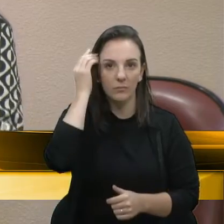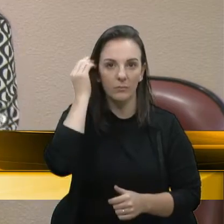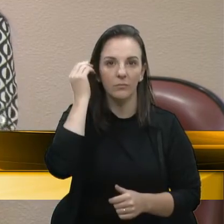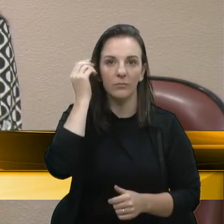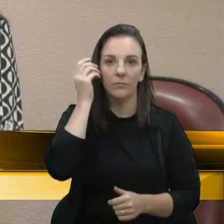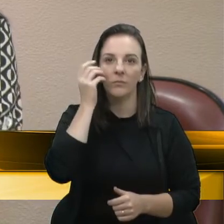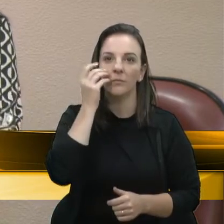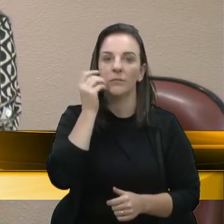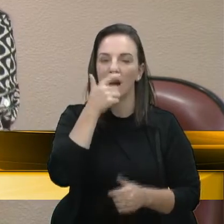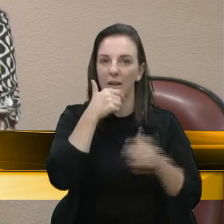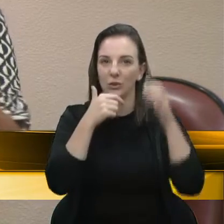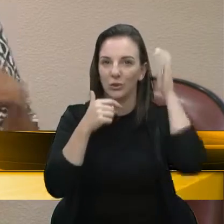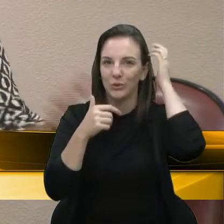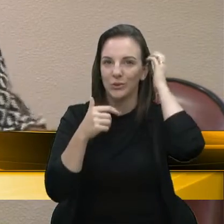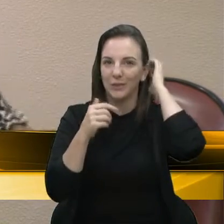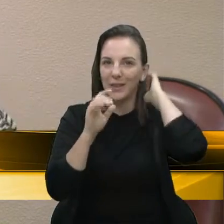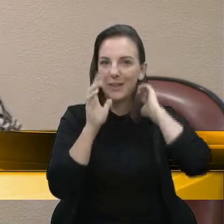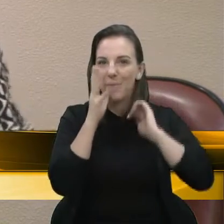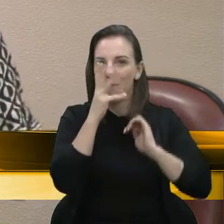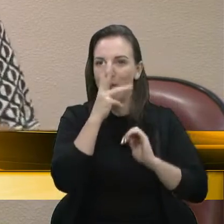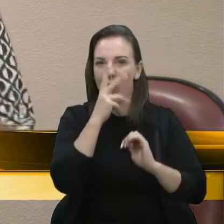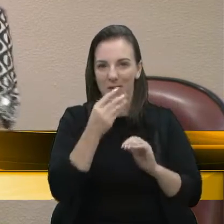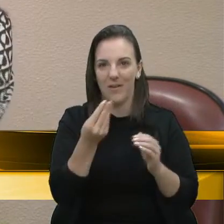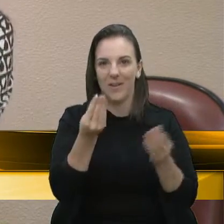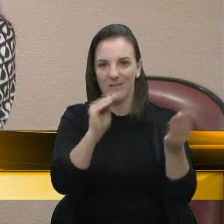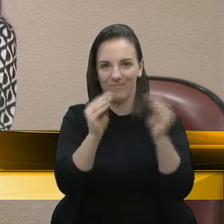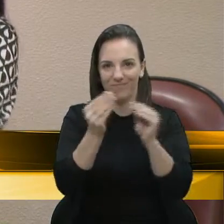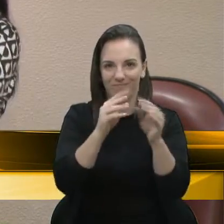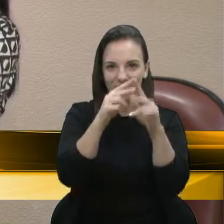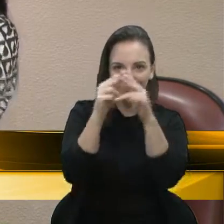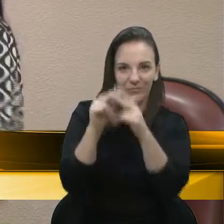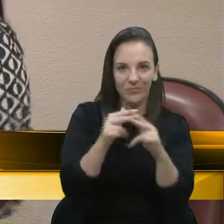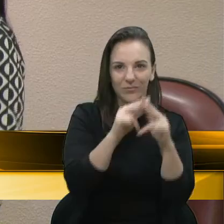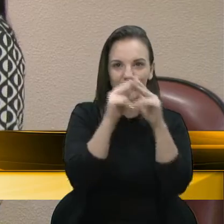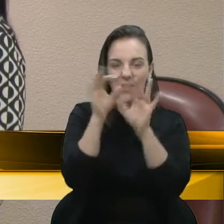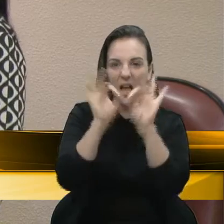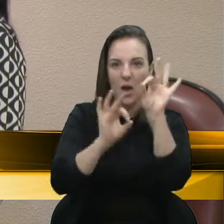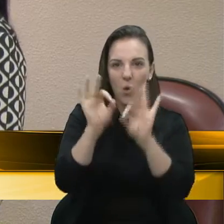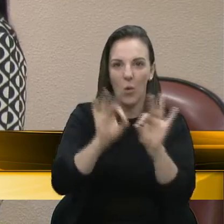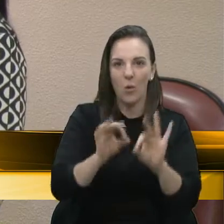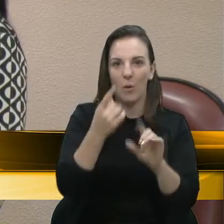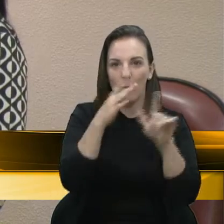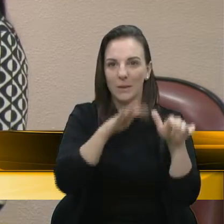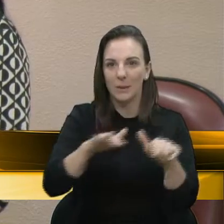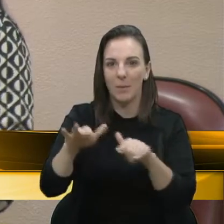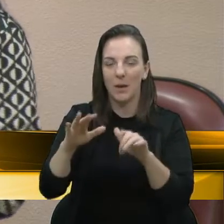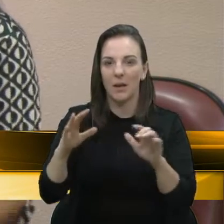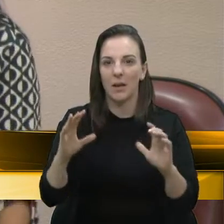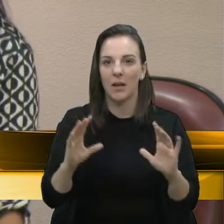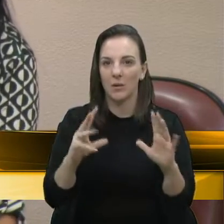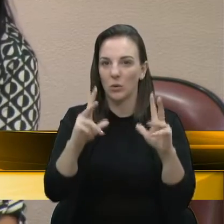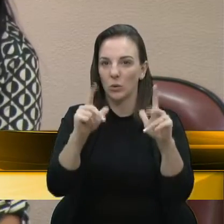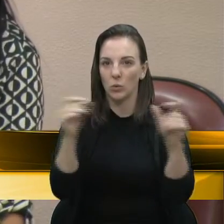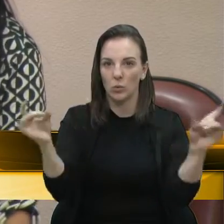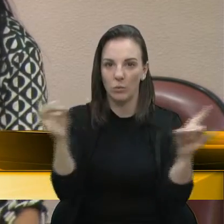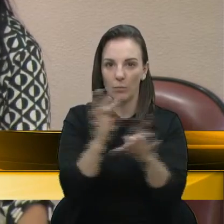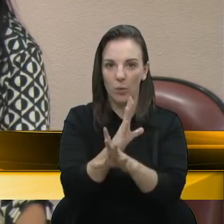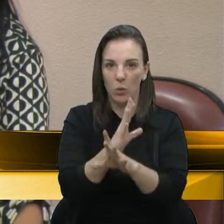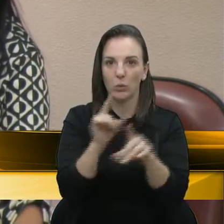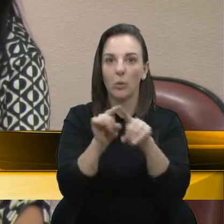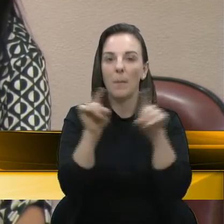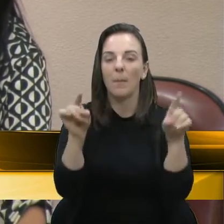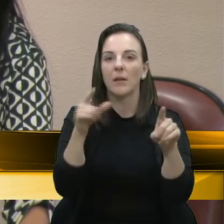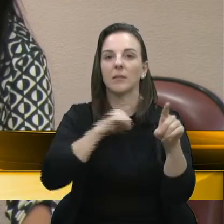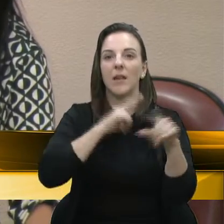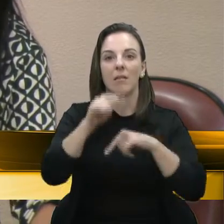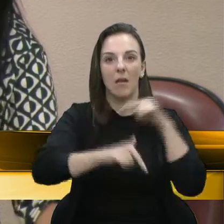da instalação de tanques, né, a partir agora desses orçamentos, claro, pelo menos uma semana para que isso tudo se viabilize, mas existe um trabalho bastante